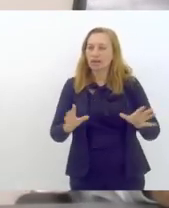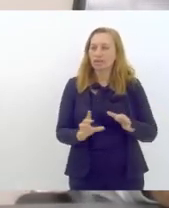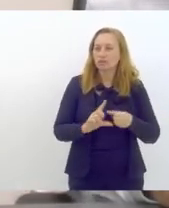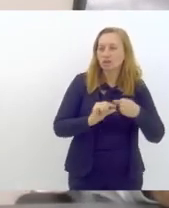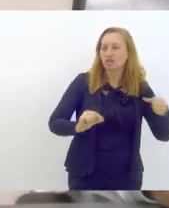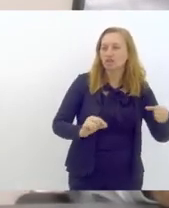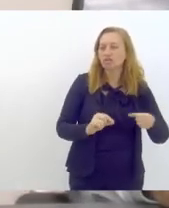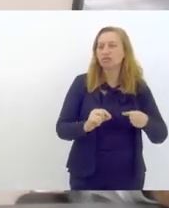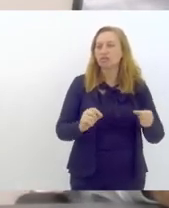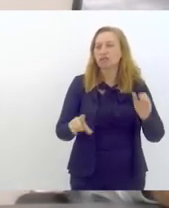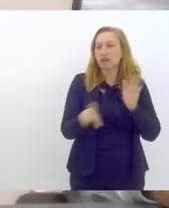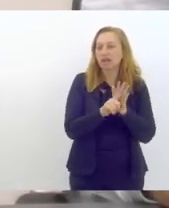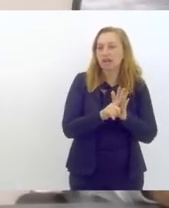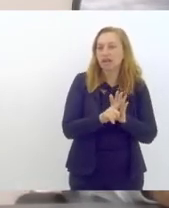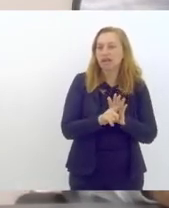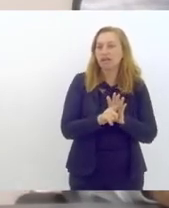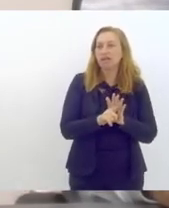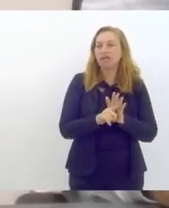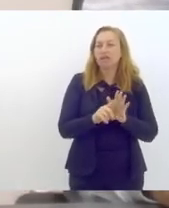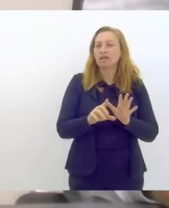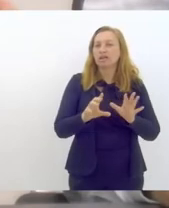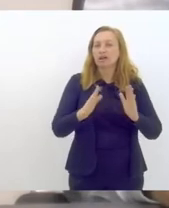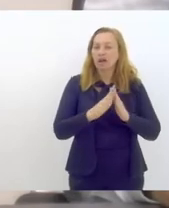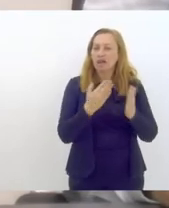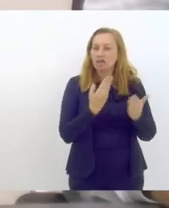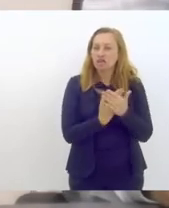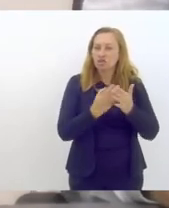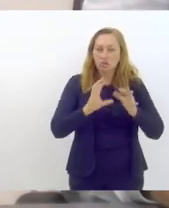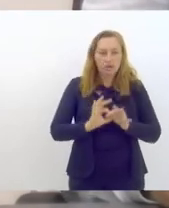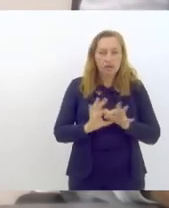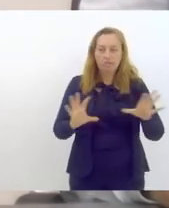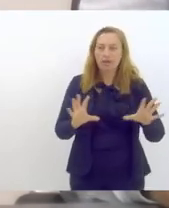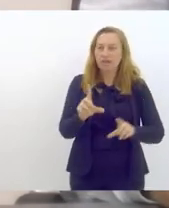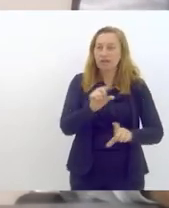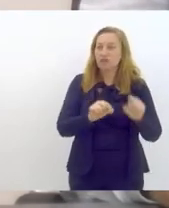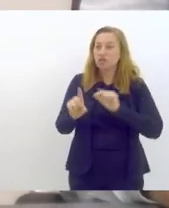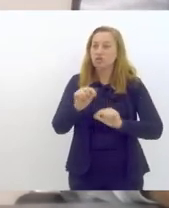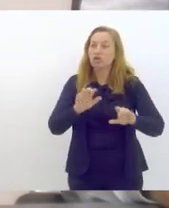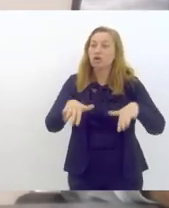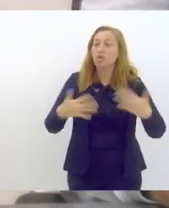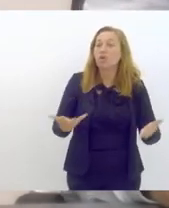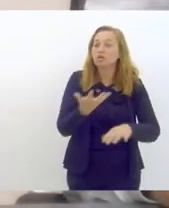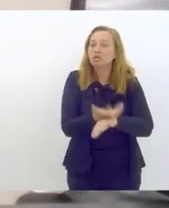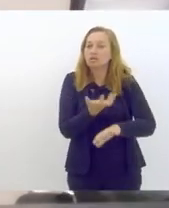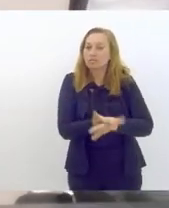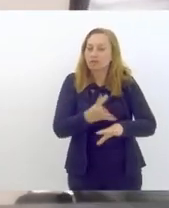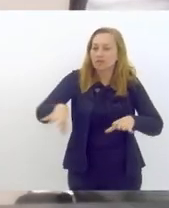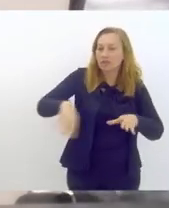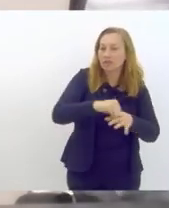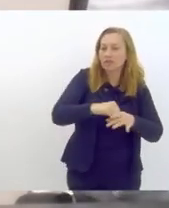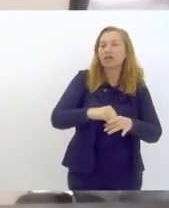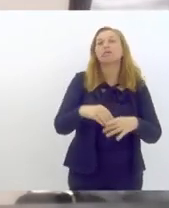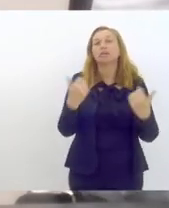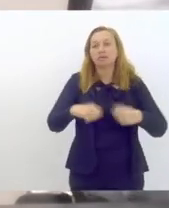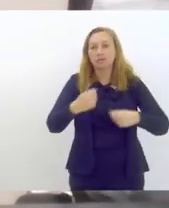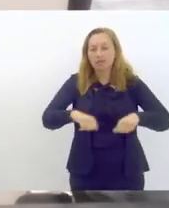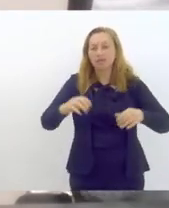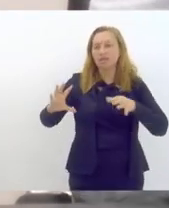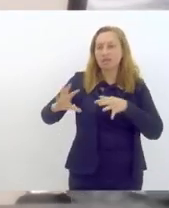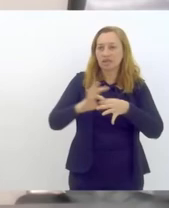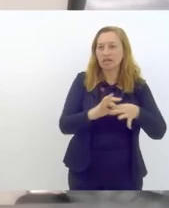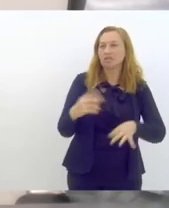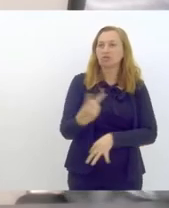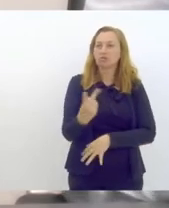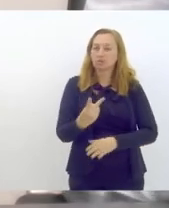essa oportunidade para a escola definir em quais disciplinas ela vai querer colocar, mas concordo que definitivamente tem que ter essa ponte entre os dois, senão